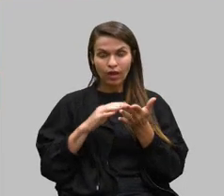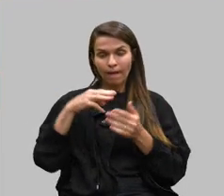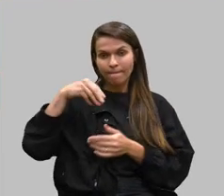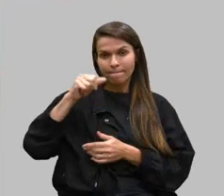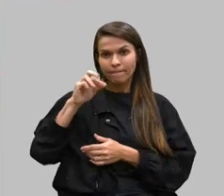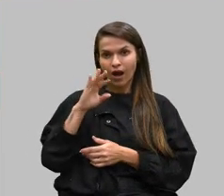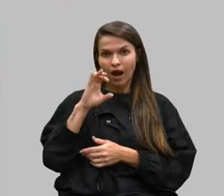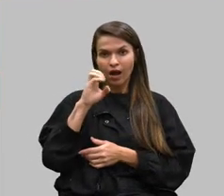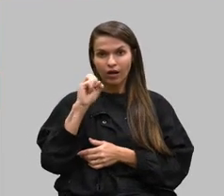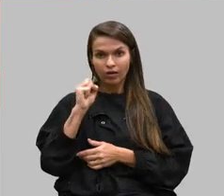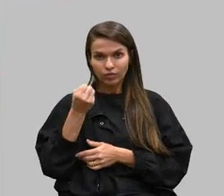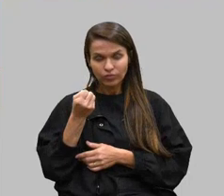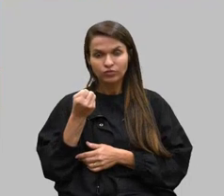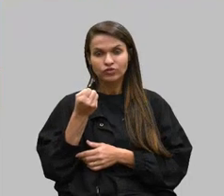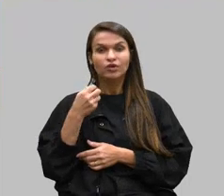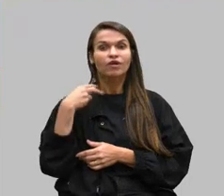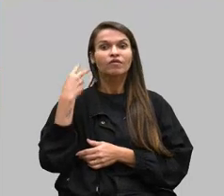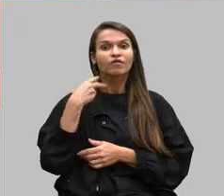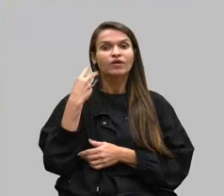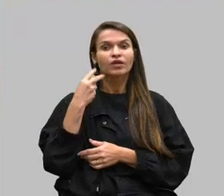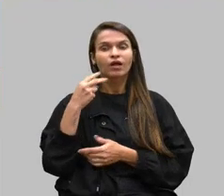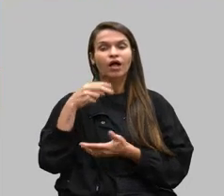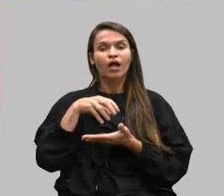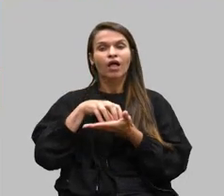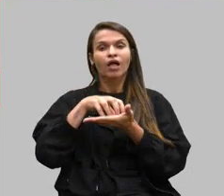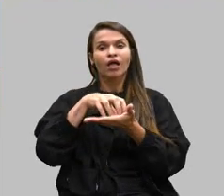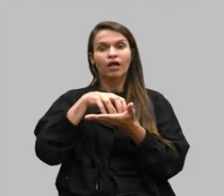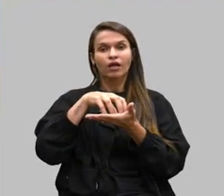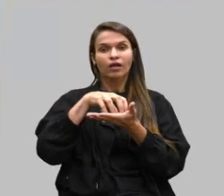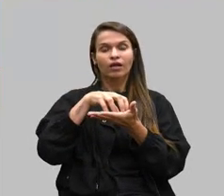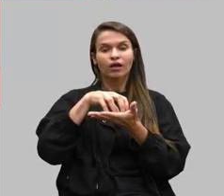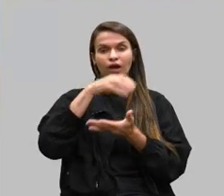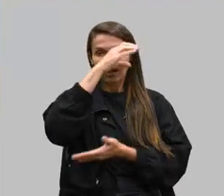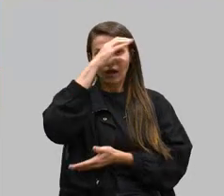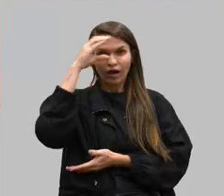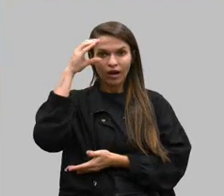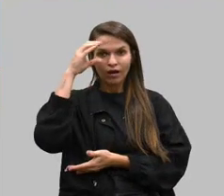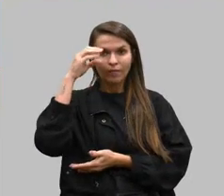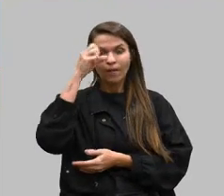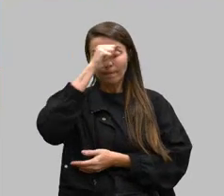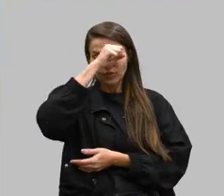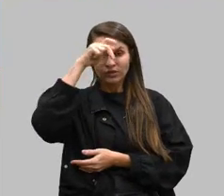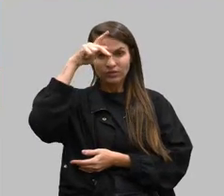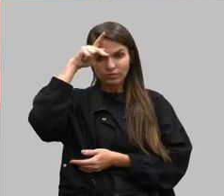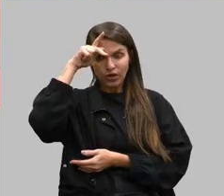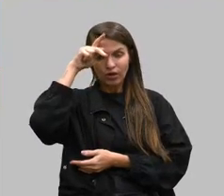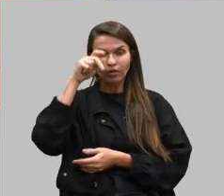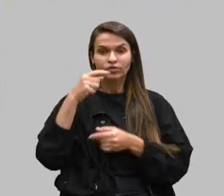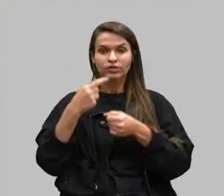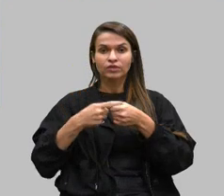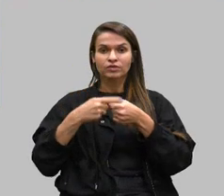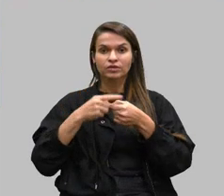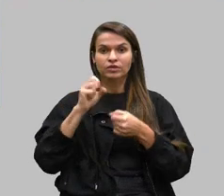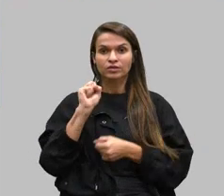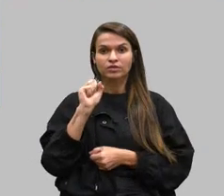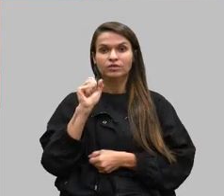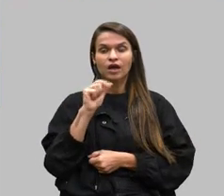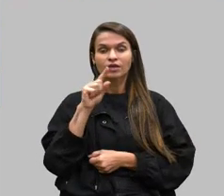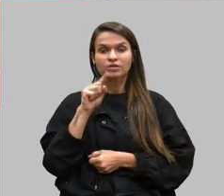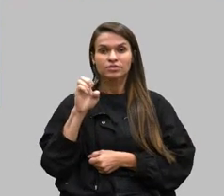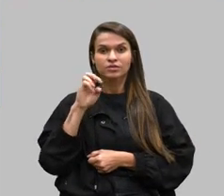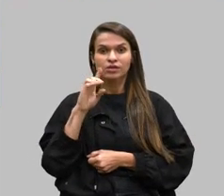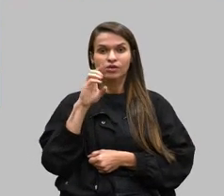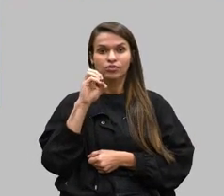Vereador representando a Câmara Municipal de Sarzedo por favor o tempo máximo de 3